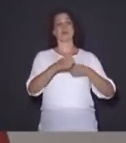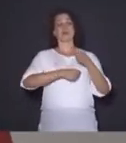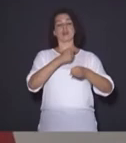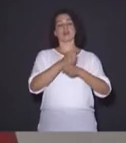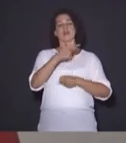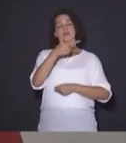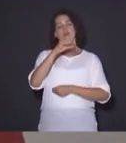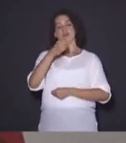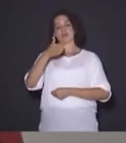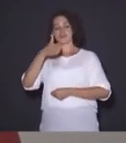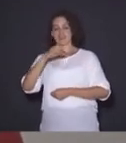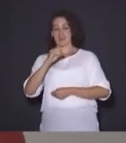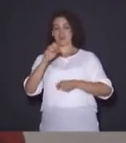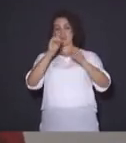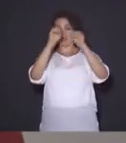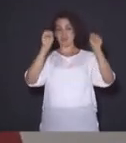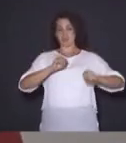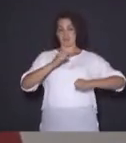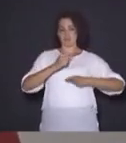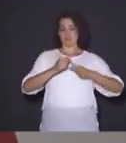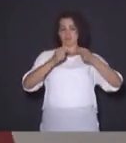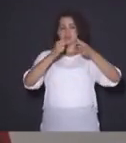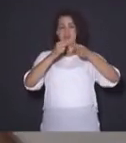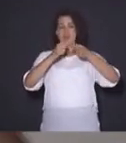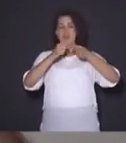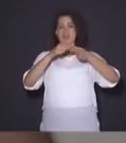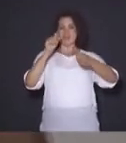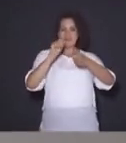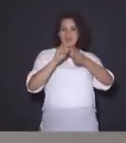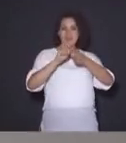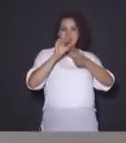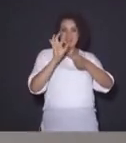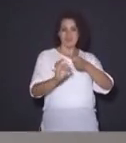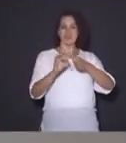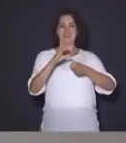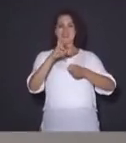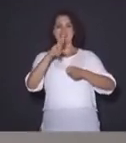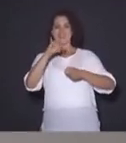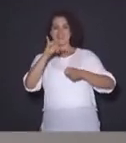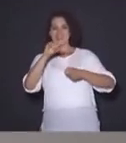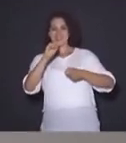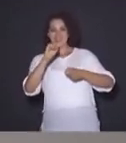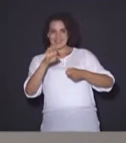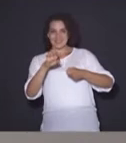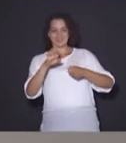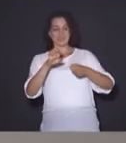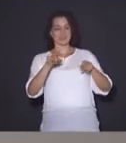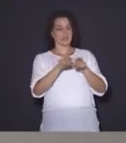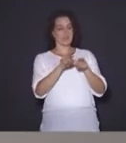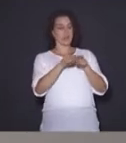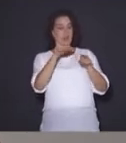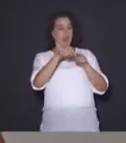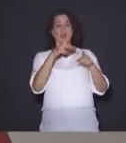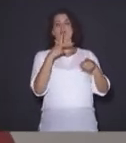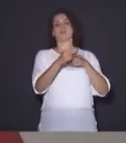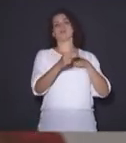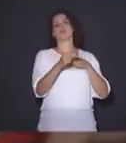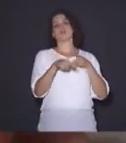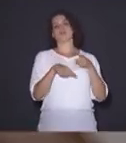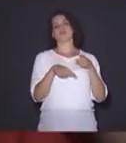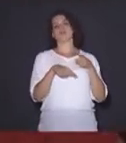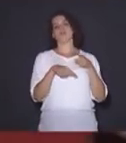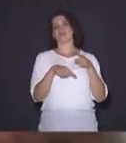crise como ele também foi o vencedor ele levou o mundo à crise e